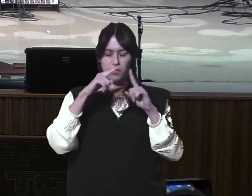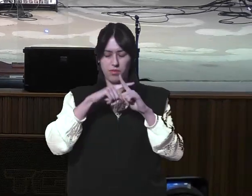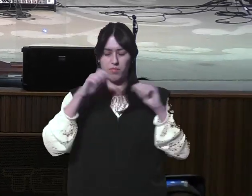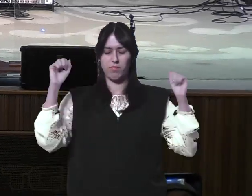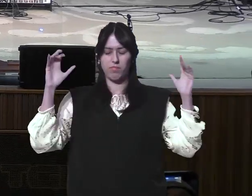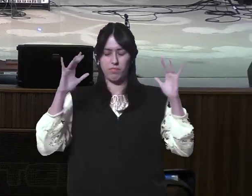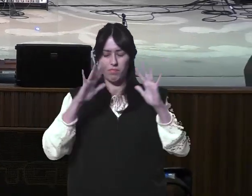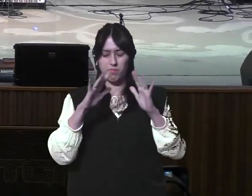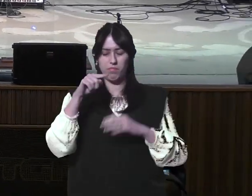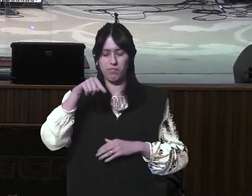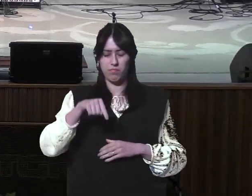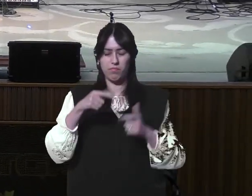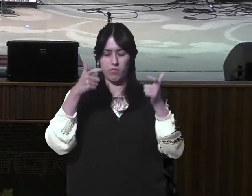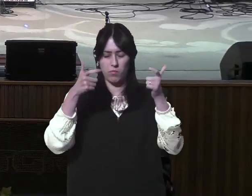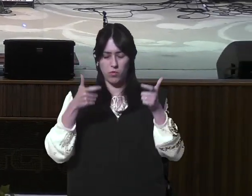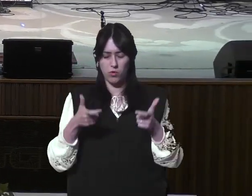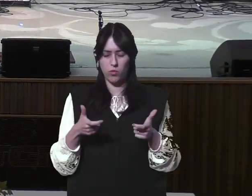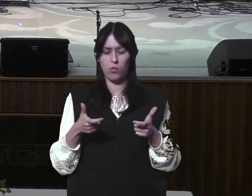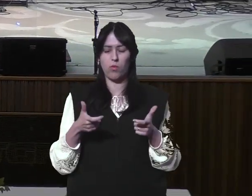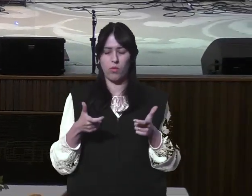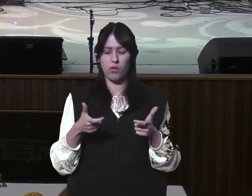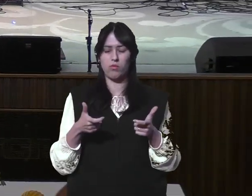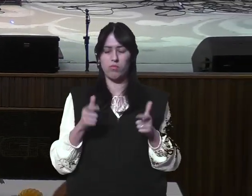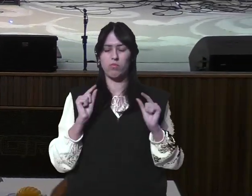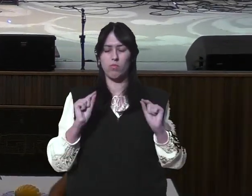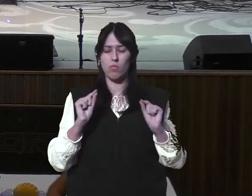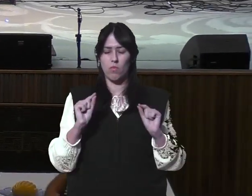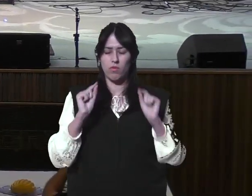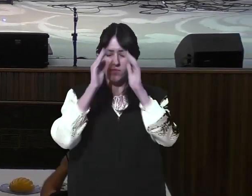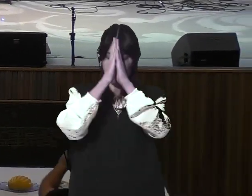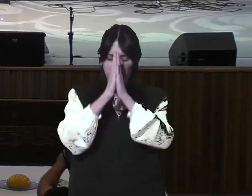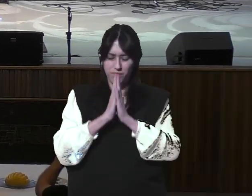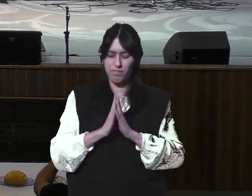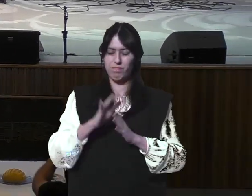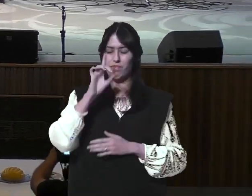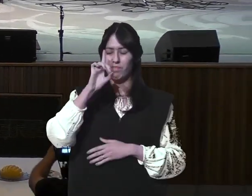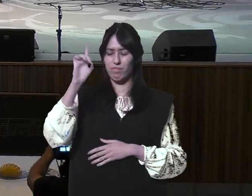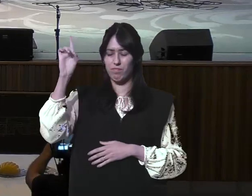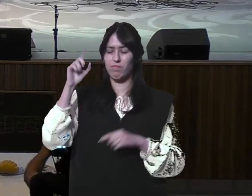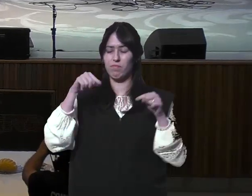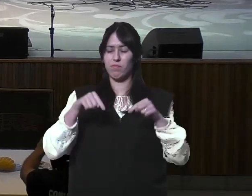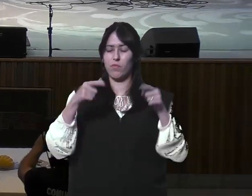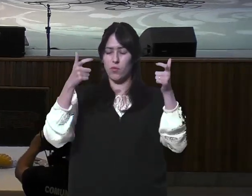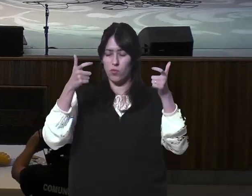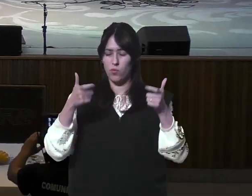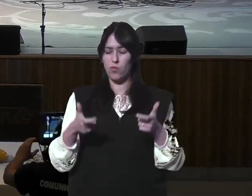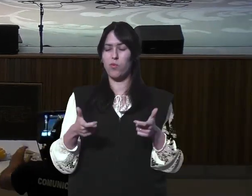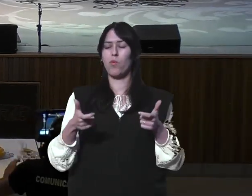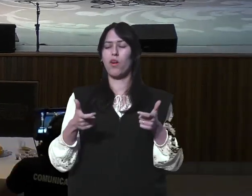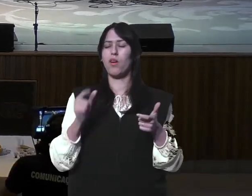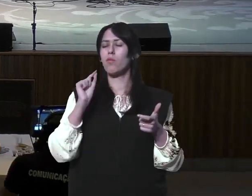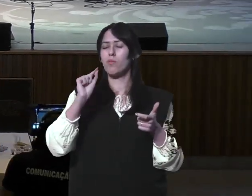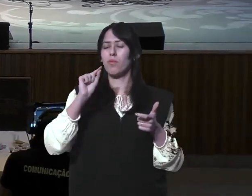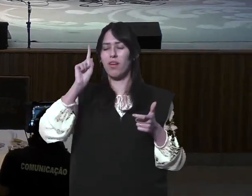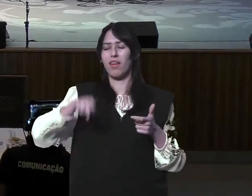lugar como esse, te adorando. Esse lugar que nós chamamos de casa